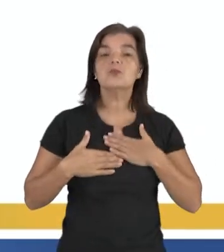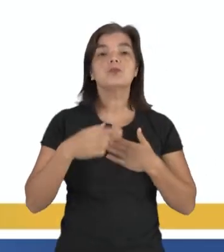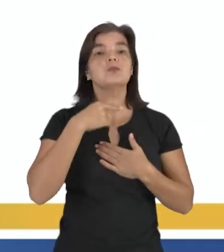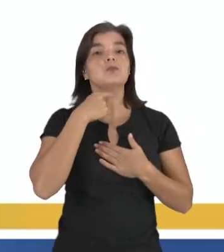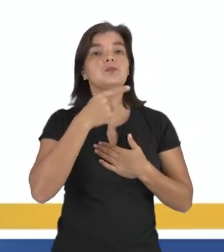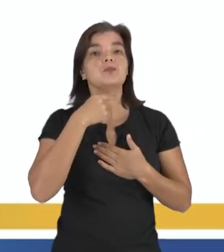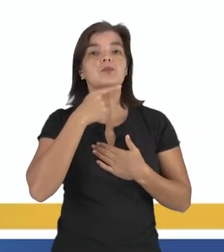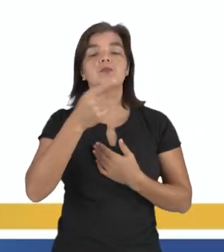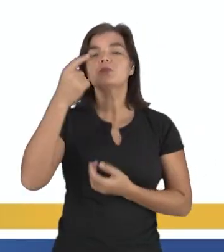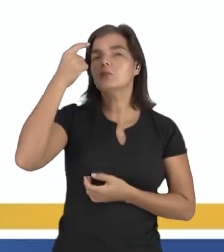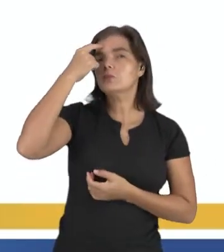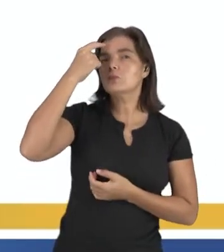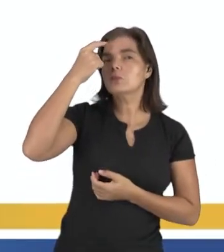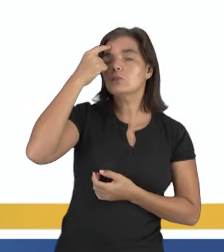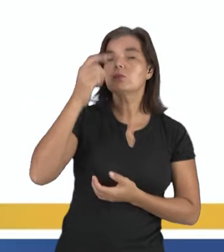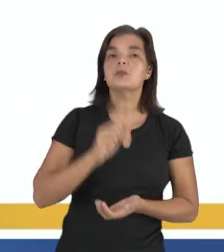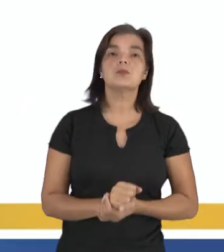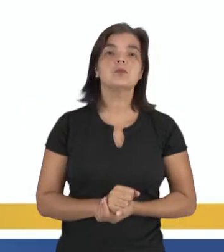eu duvido dos sentidos,